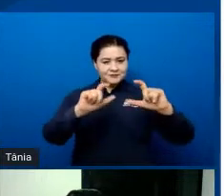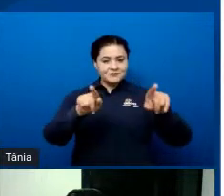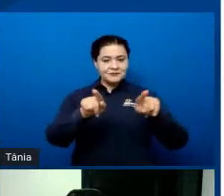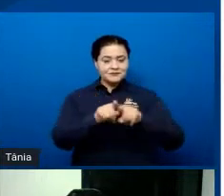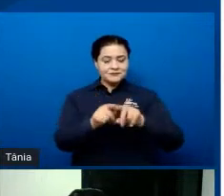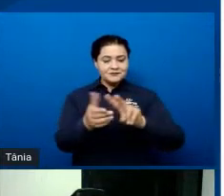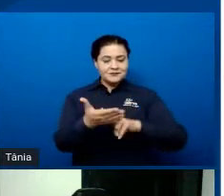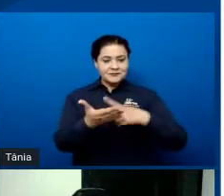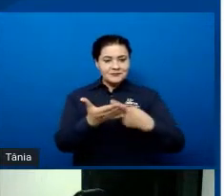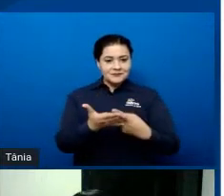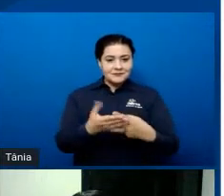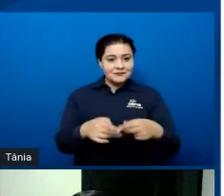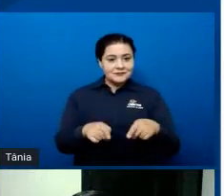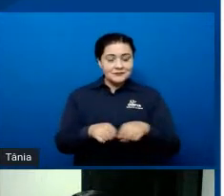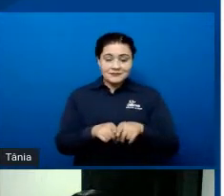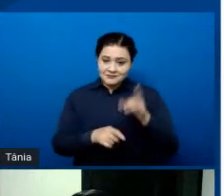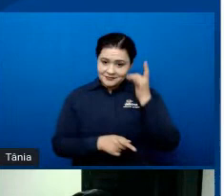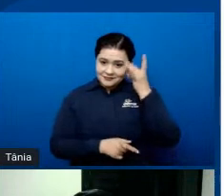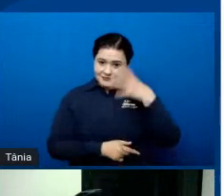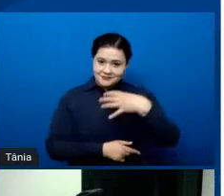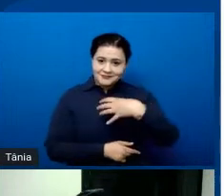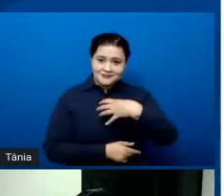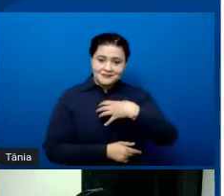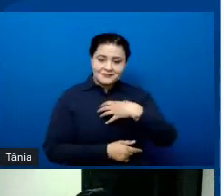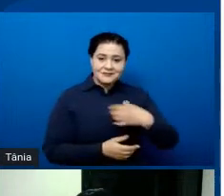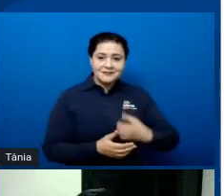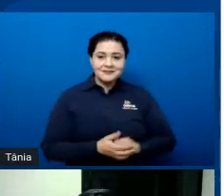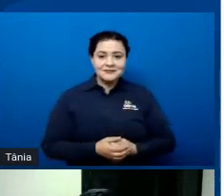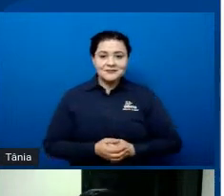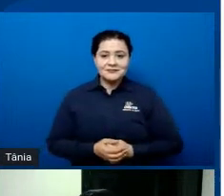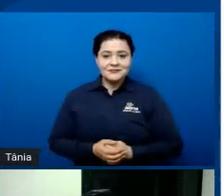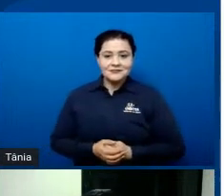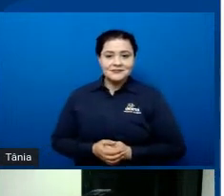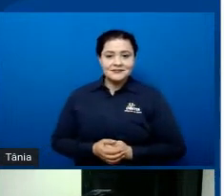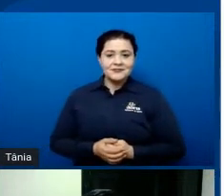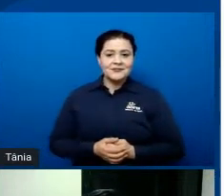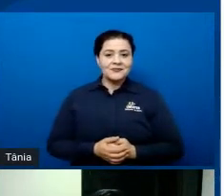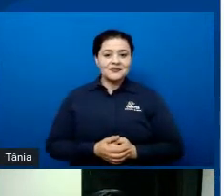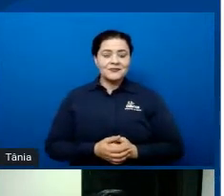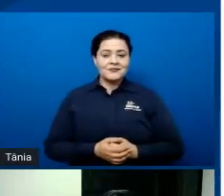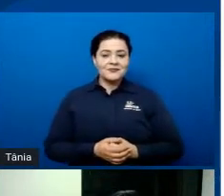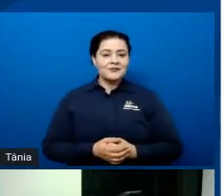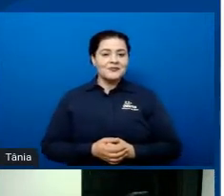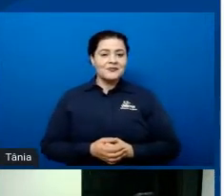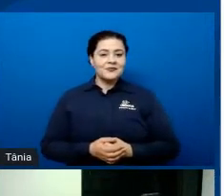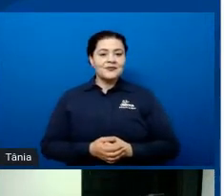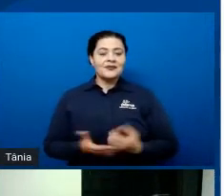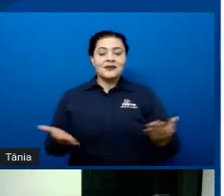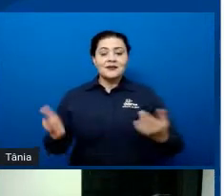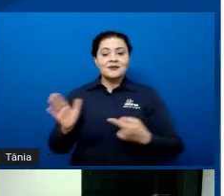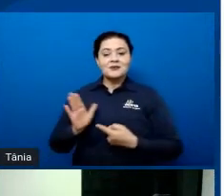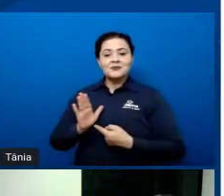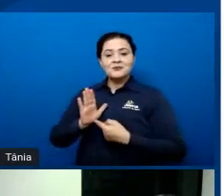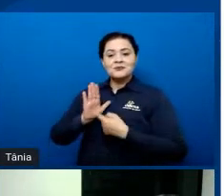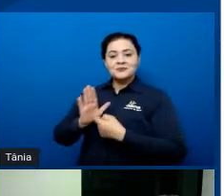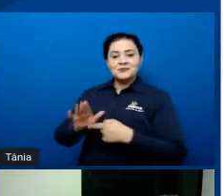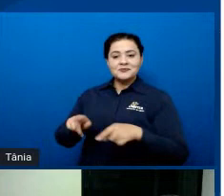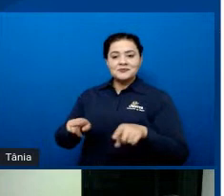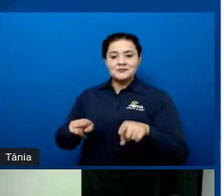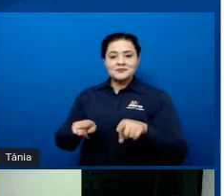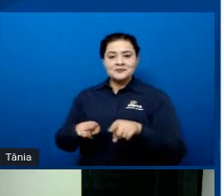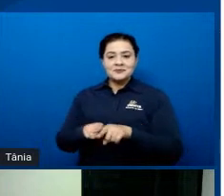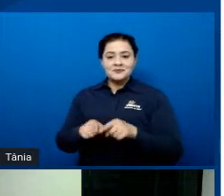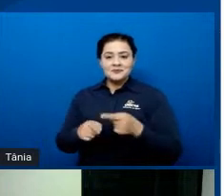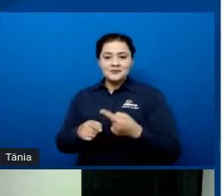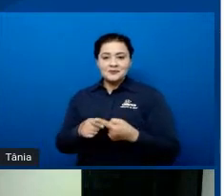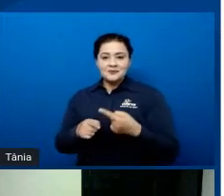outra ferramenta disponível, muito fácil. Tá? Aqui, é isso que eu trago para o pessoal da educação também, né? Então,